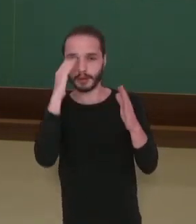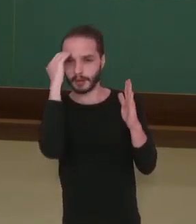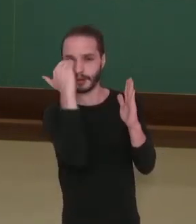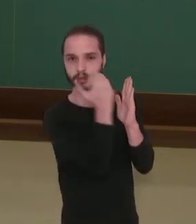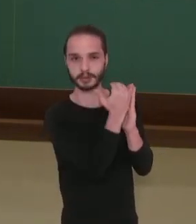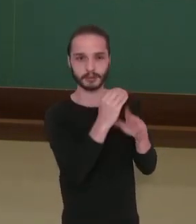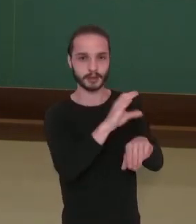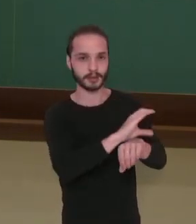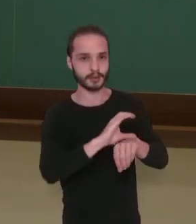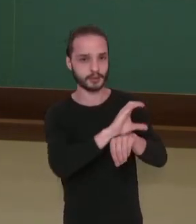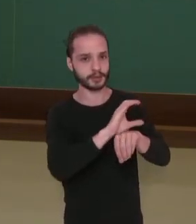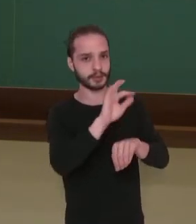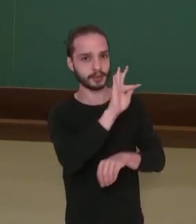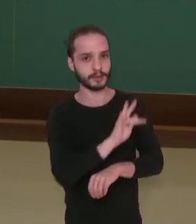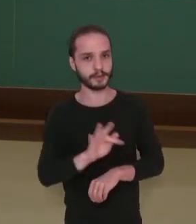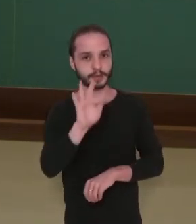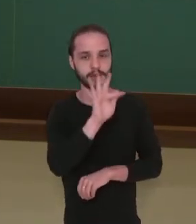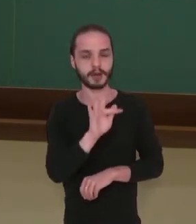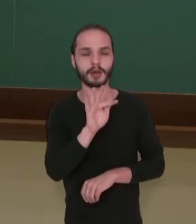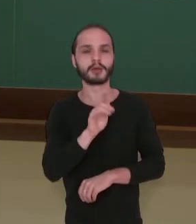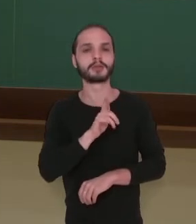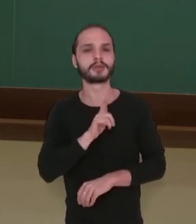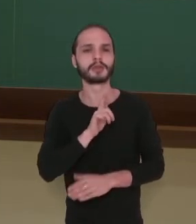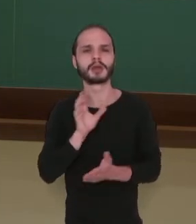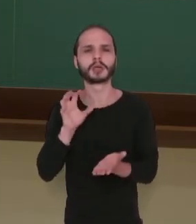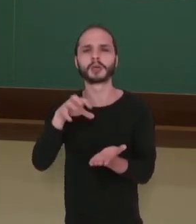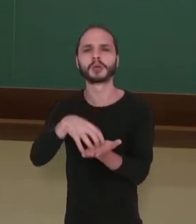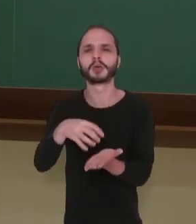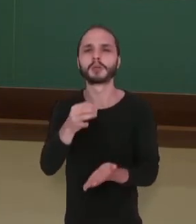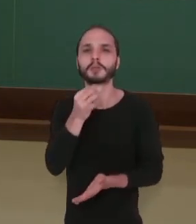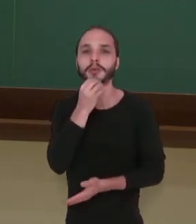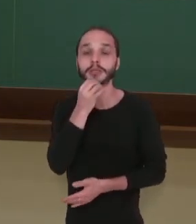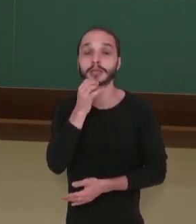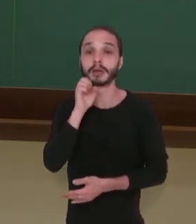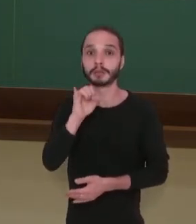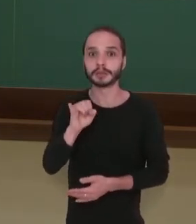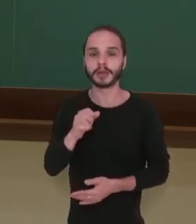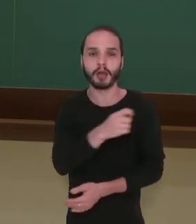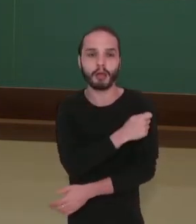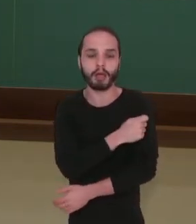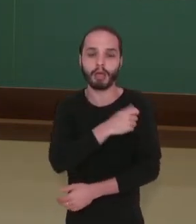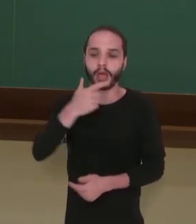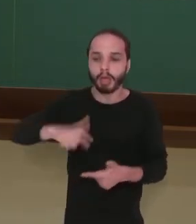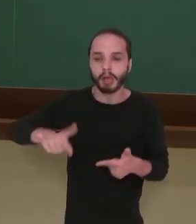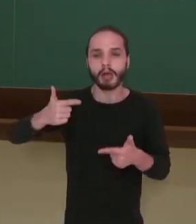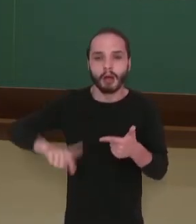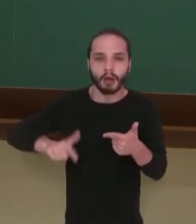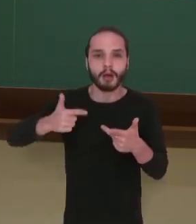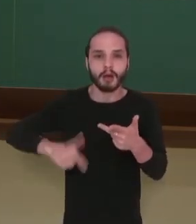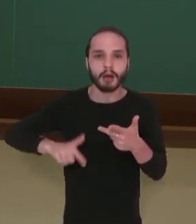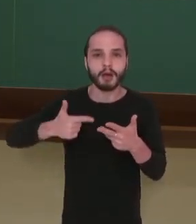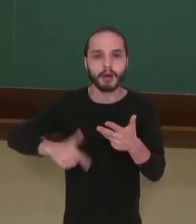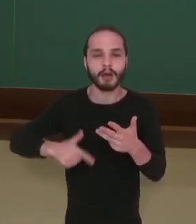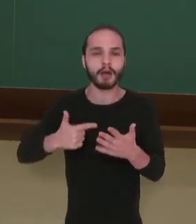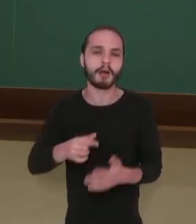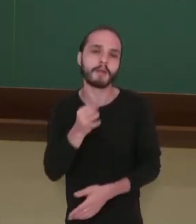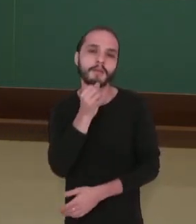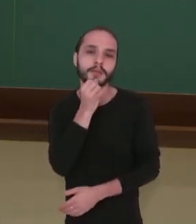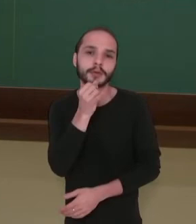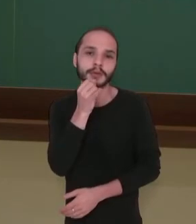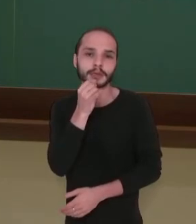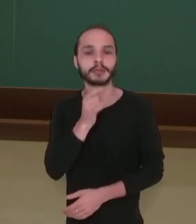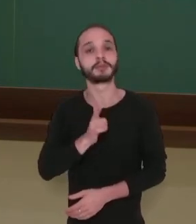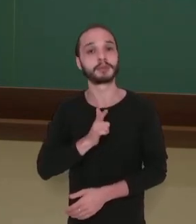instâncias que podem ser comunicadas pela escola, no caso do aluno reincidir constantemente em atos infracionais, estão o Conselho